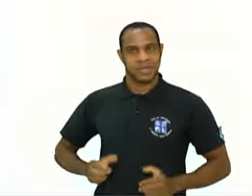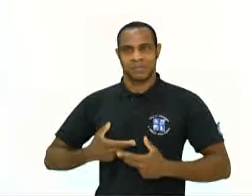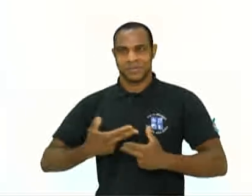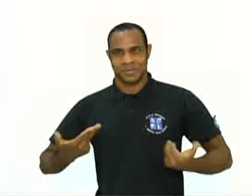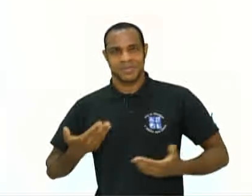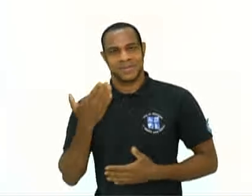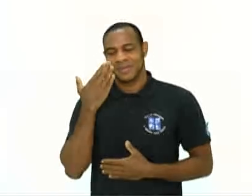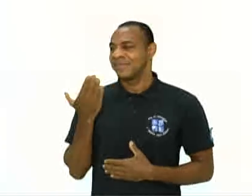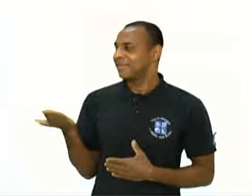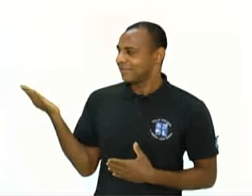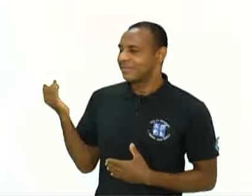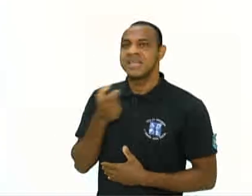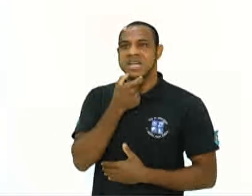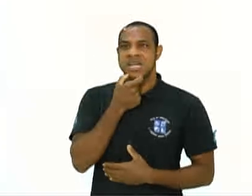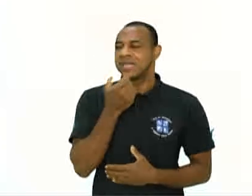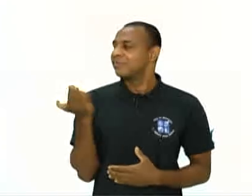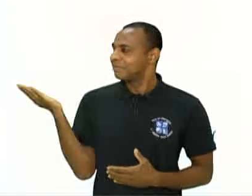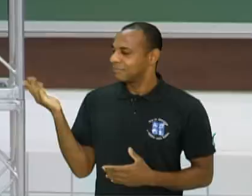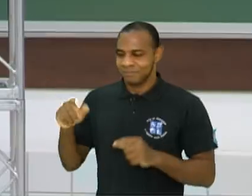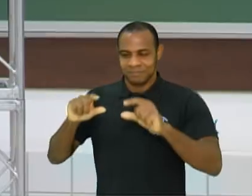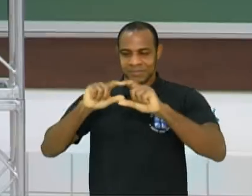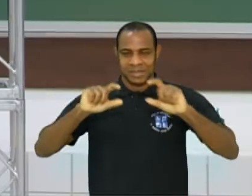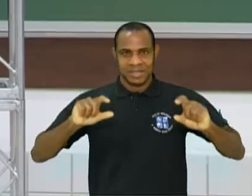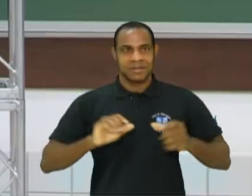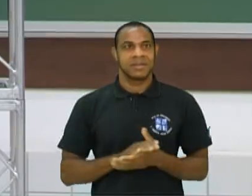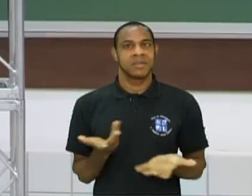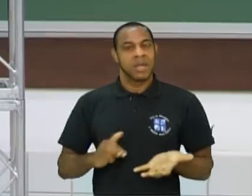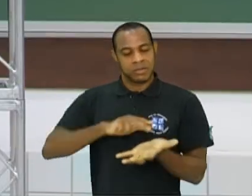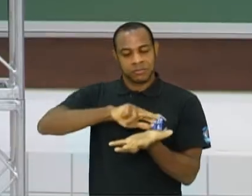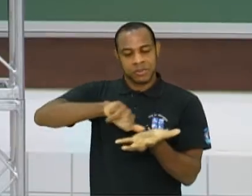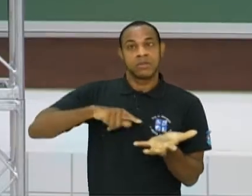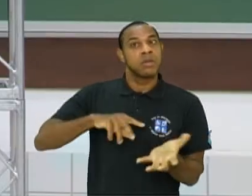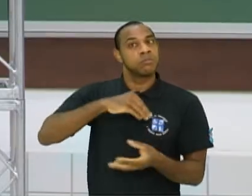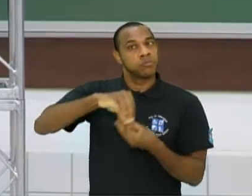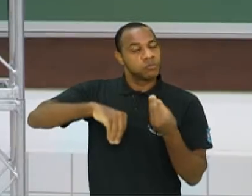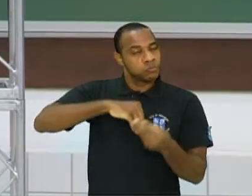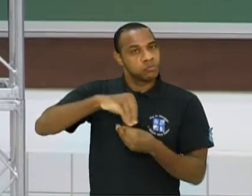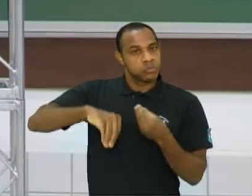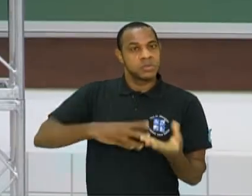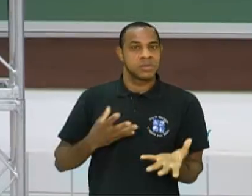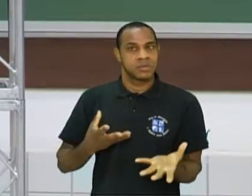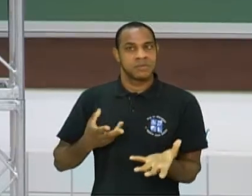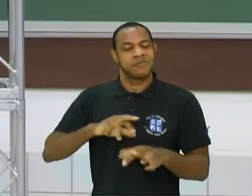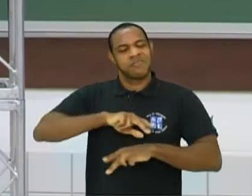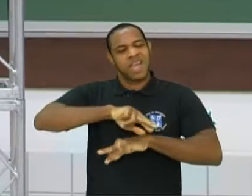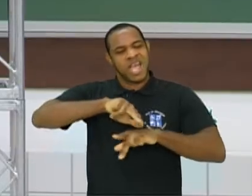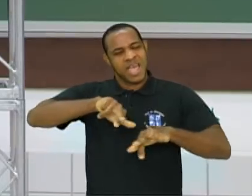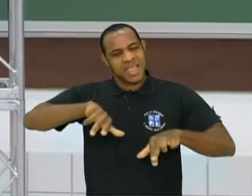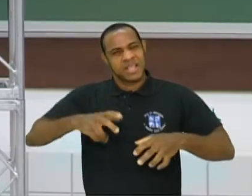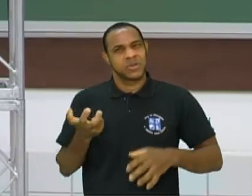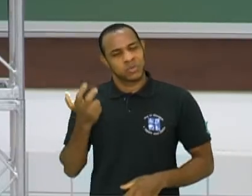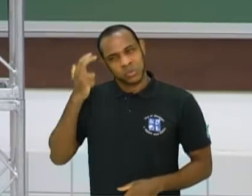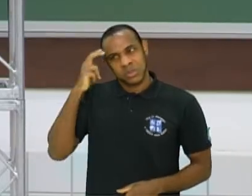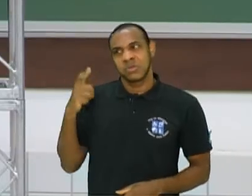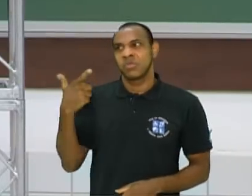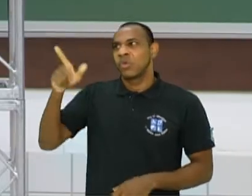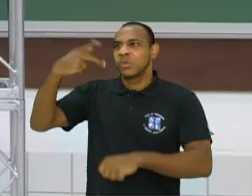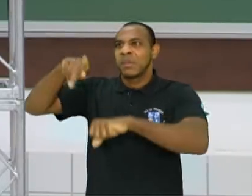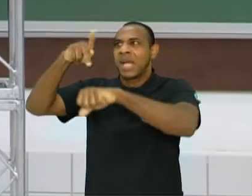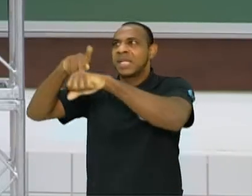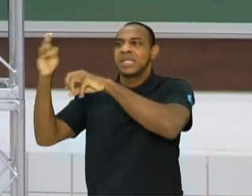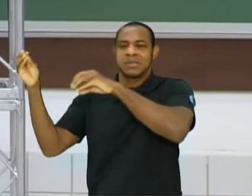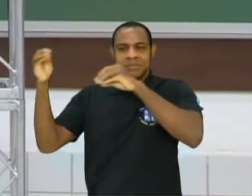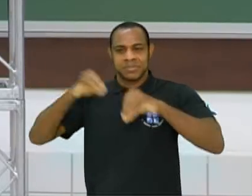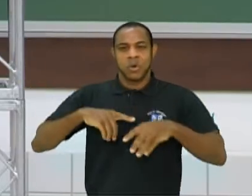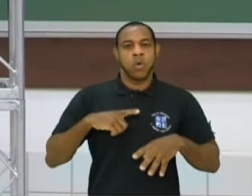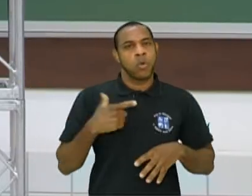cultura. E essa diversidade é porque essa cultura, ela acaba se misturando com várias culturas que vêm de fora, de outros países, ou quando a gente vai